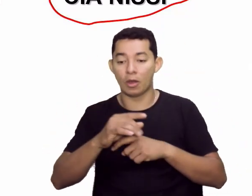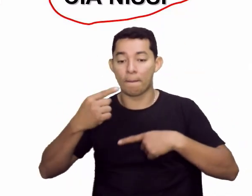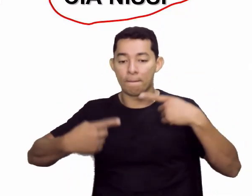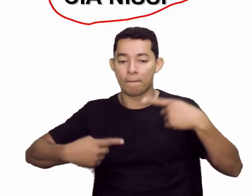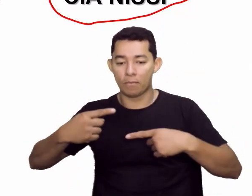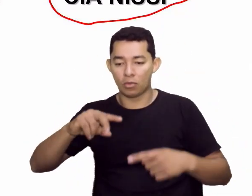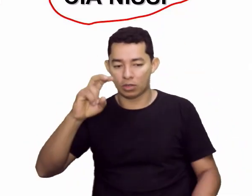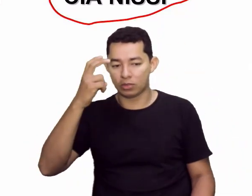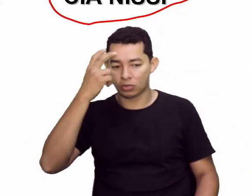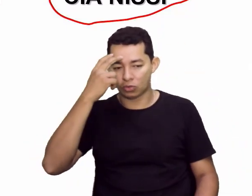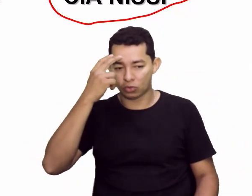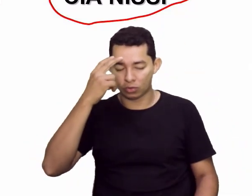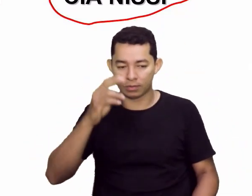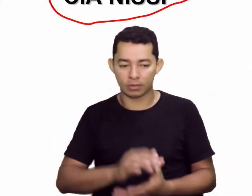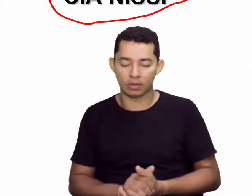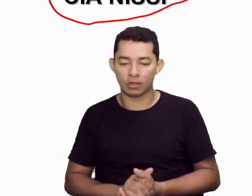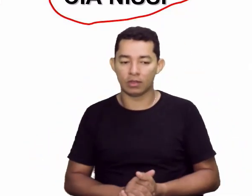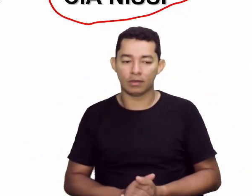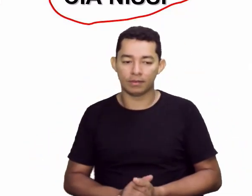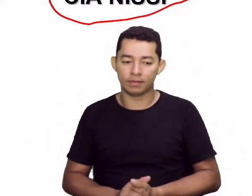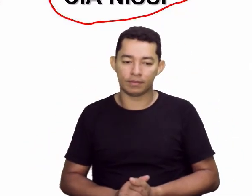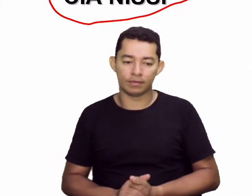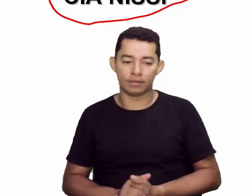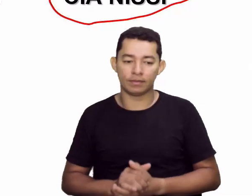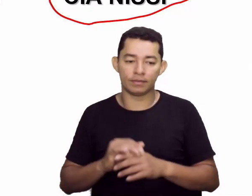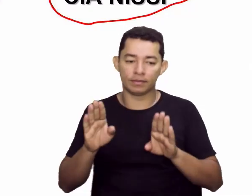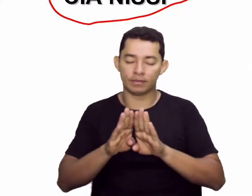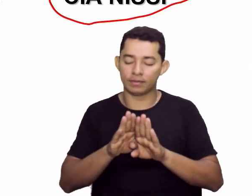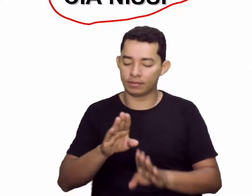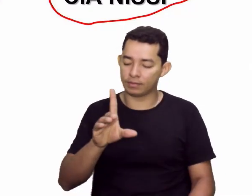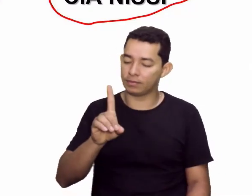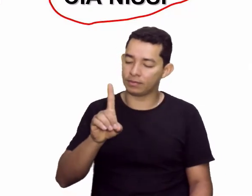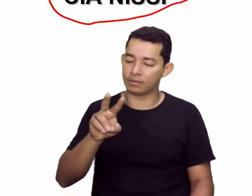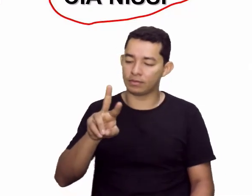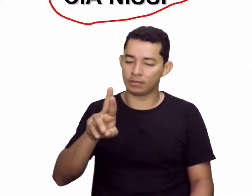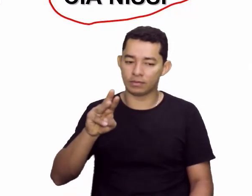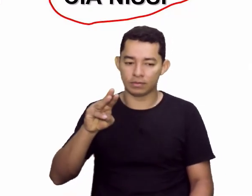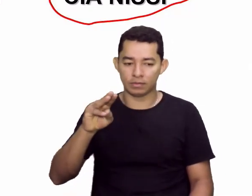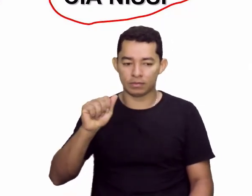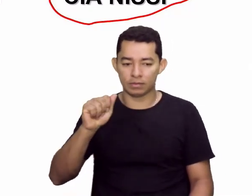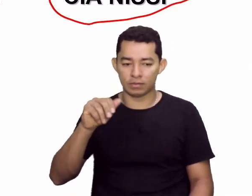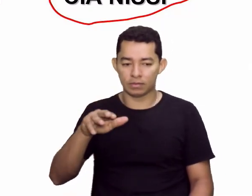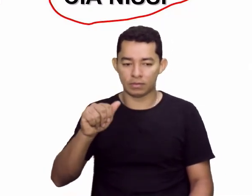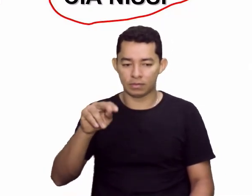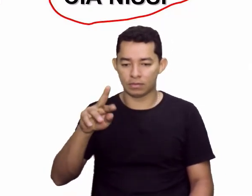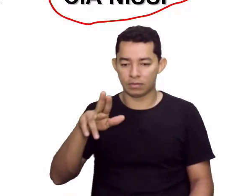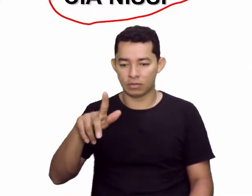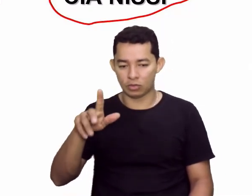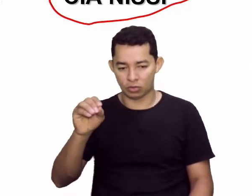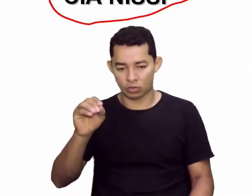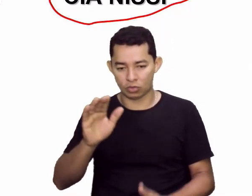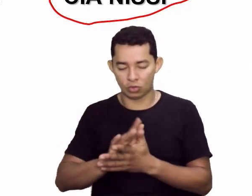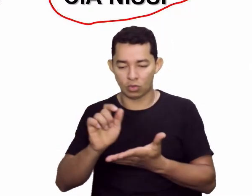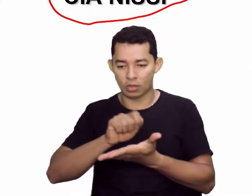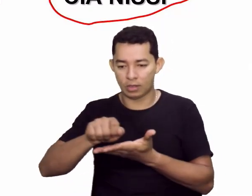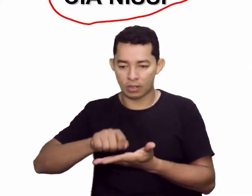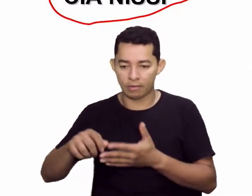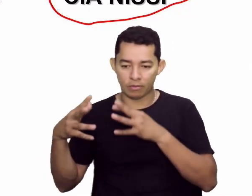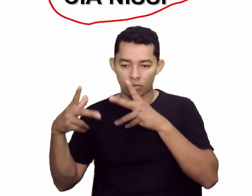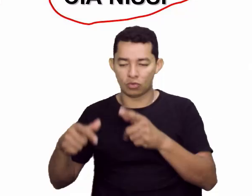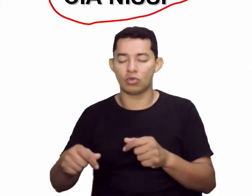e culturais relevantes. E o dramaturgo, a pessoa que criou, que escreveu, que idealizou tudo